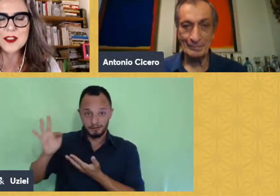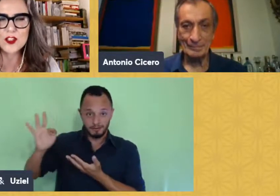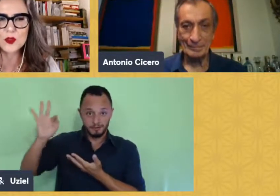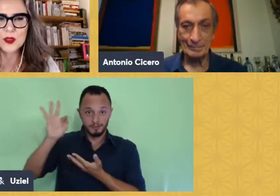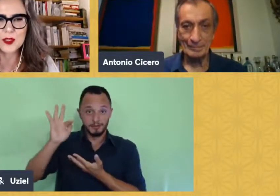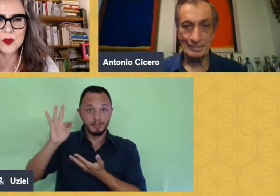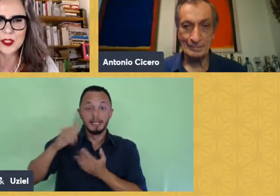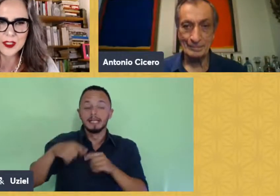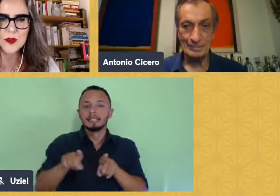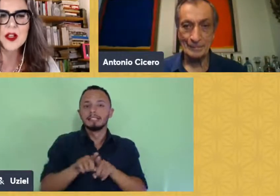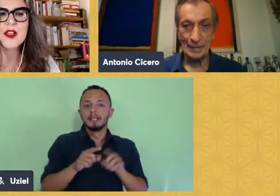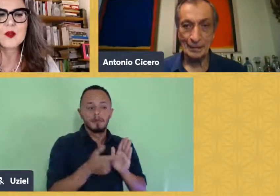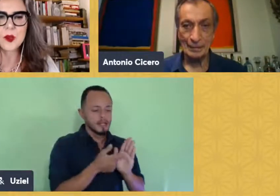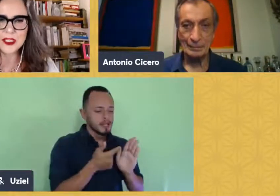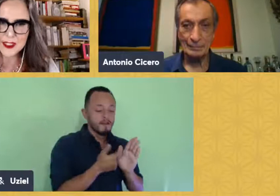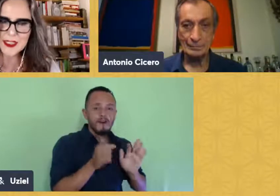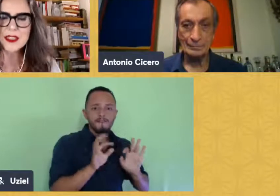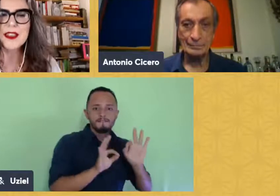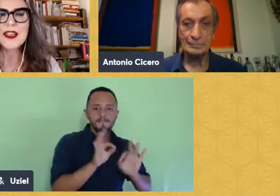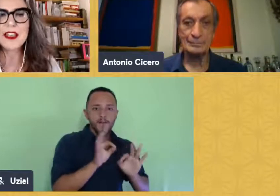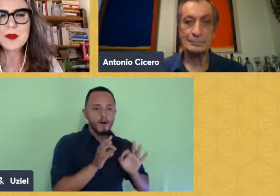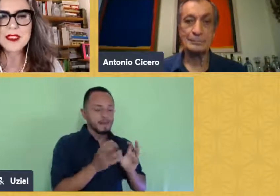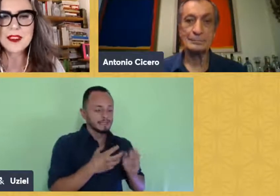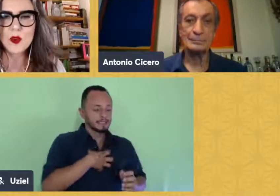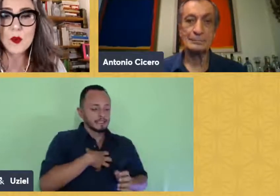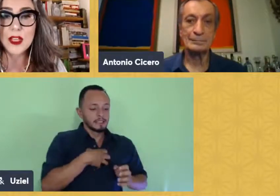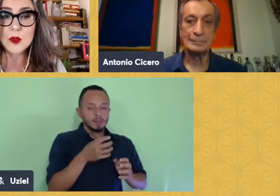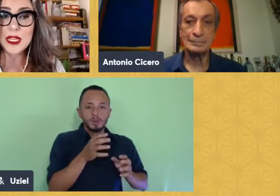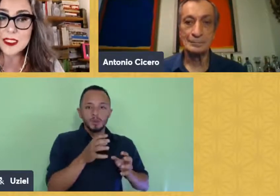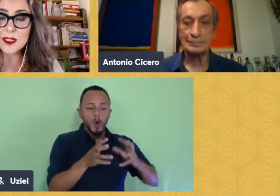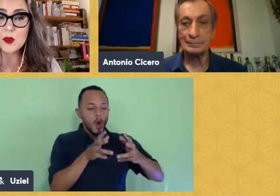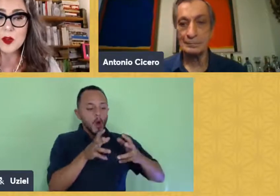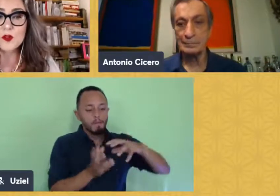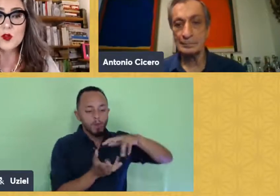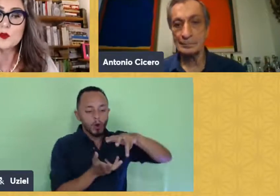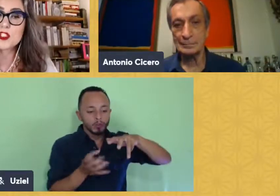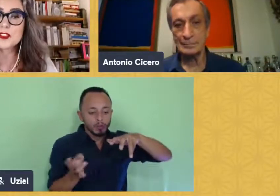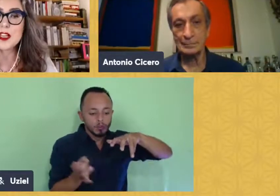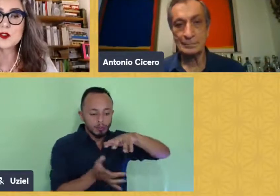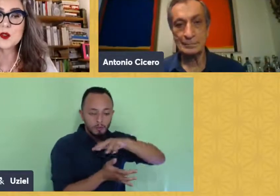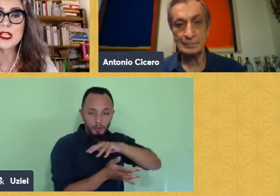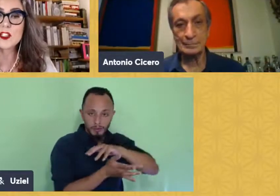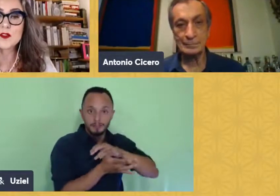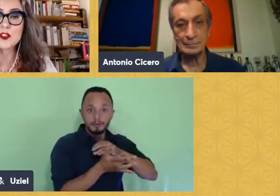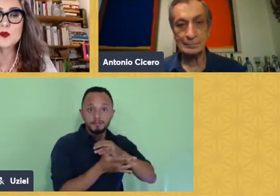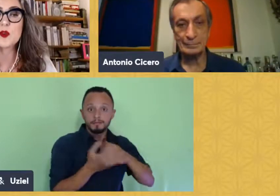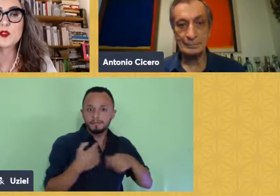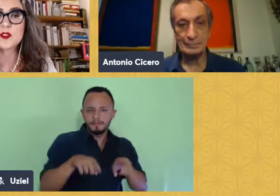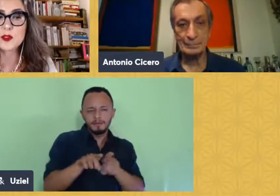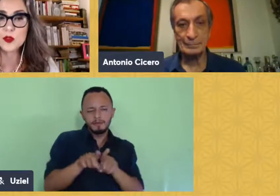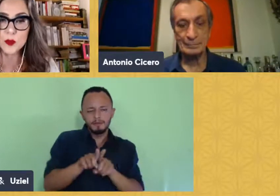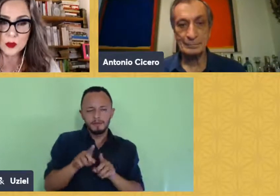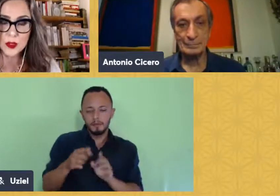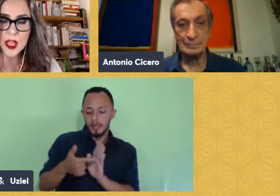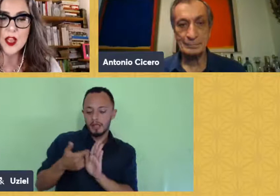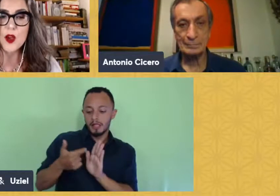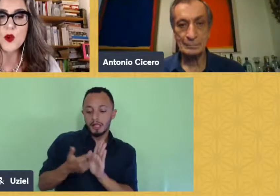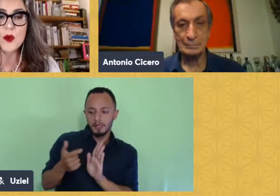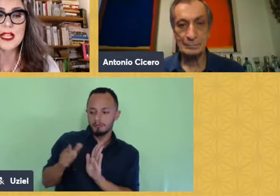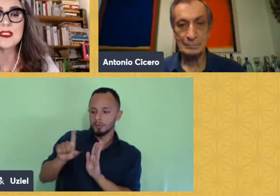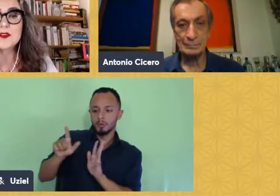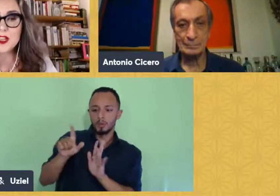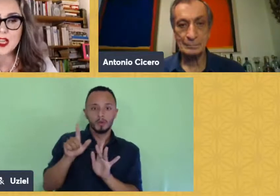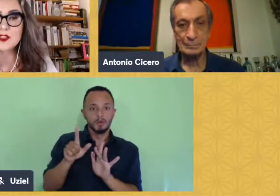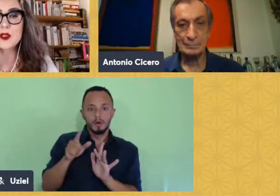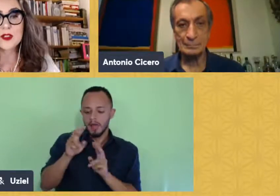Forma e Sentido Contemporâneo, Poesia, e em parceria com o poeta Wally Salomão, o volume de ensaios O Relativismo enquanto Visão do Mundo.